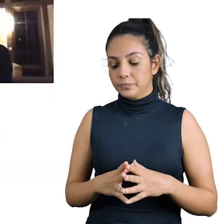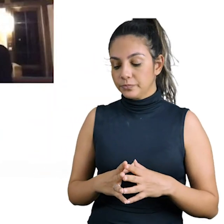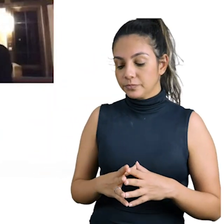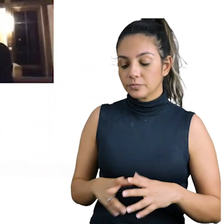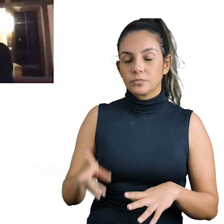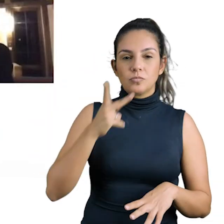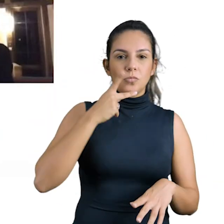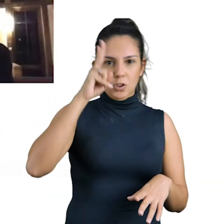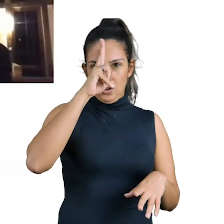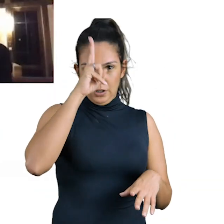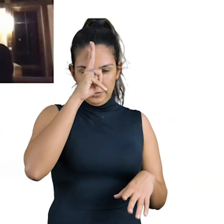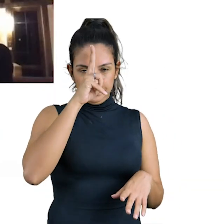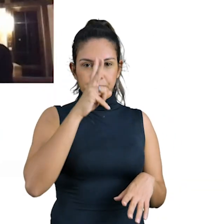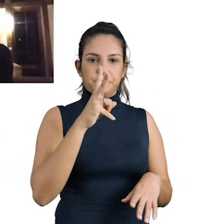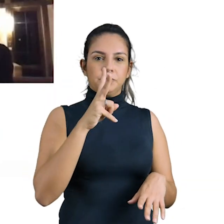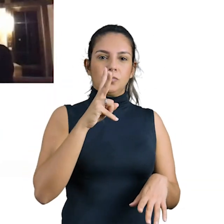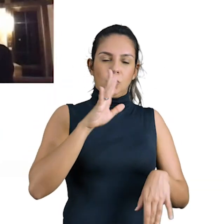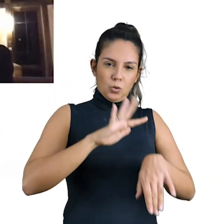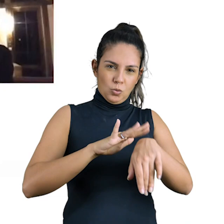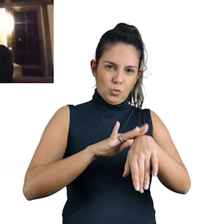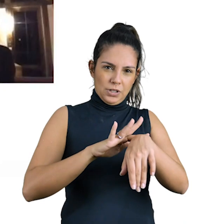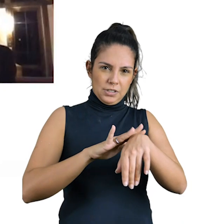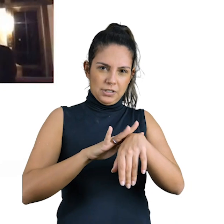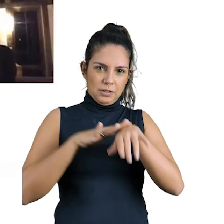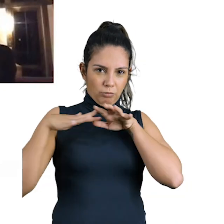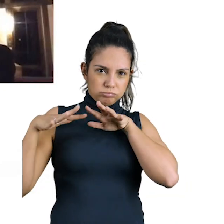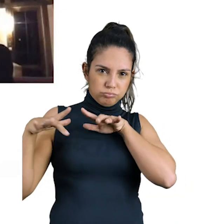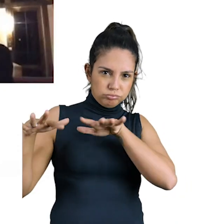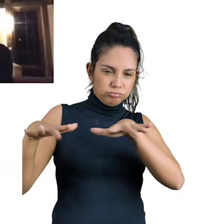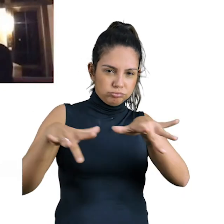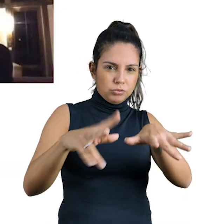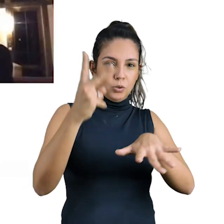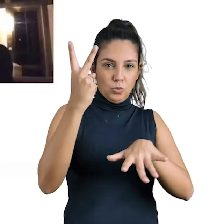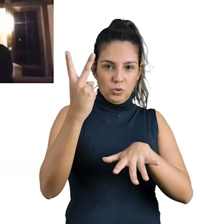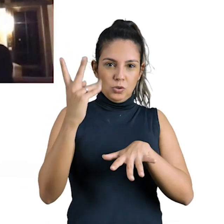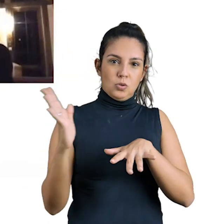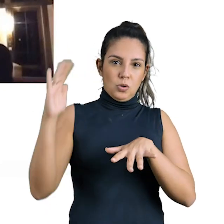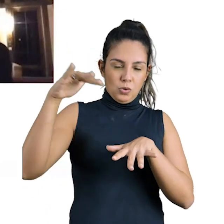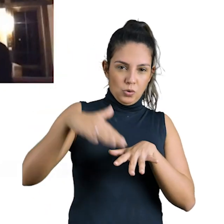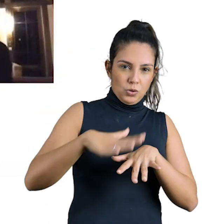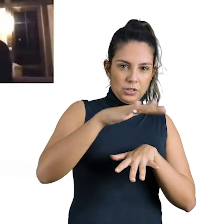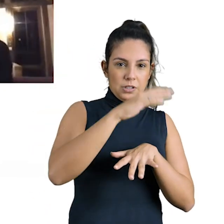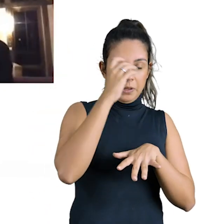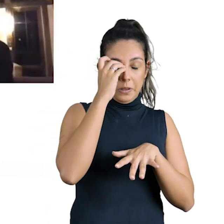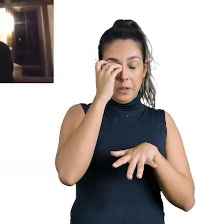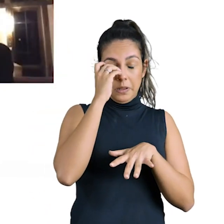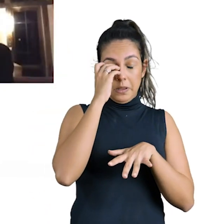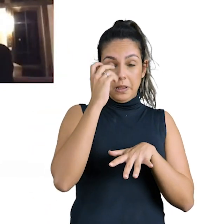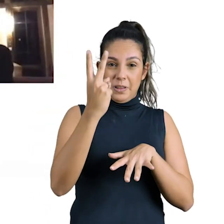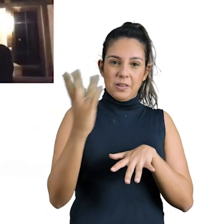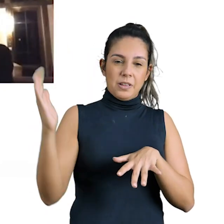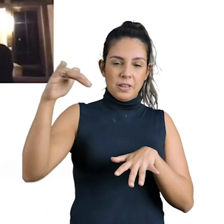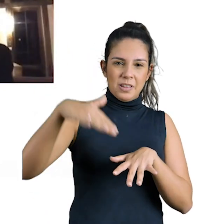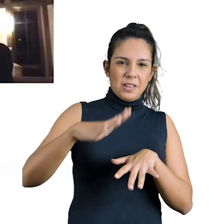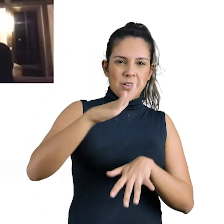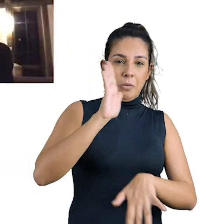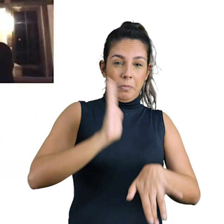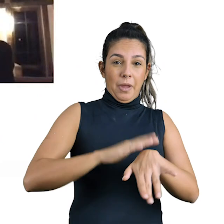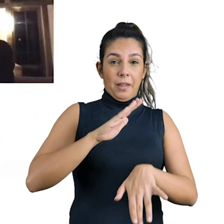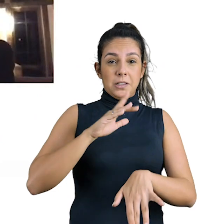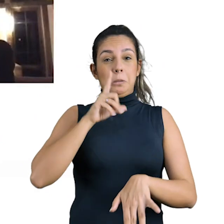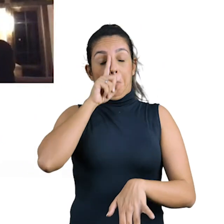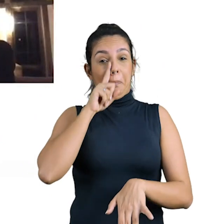Exatamente. Na história das epidemias, em geral, são duas ondas, e desculpa ser o mau agouro, mas a segunda onda costuma ser